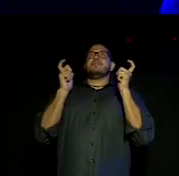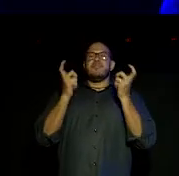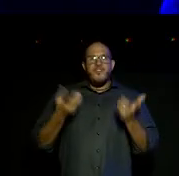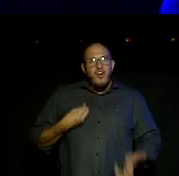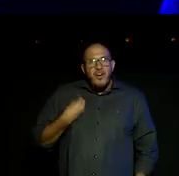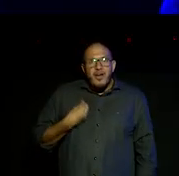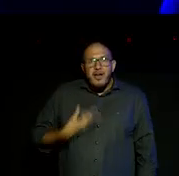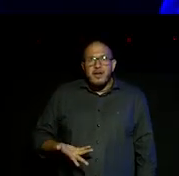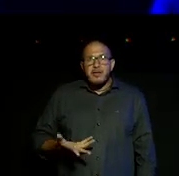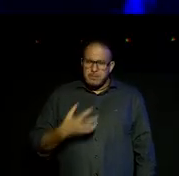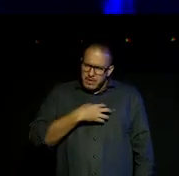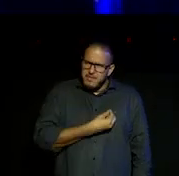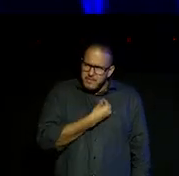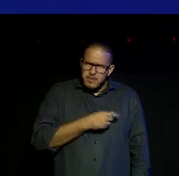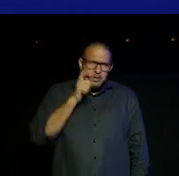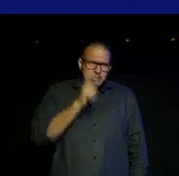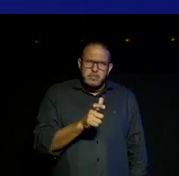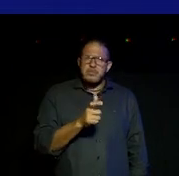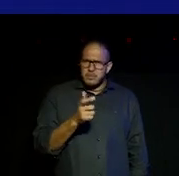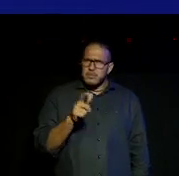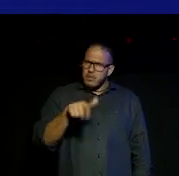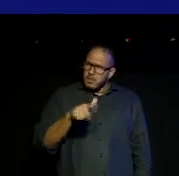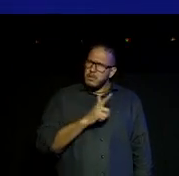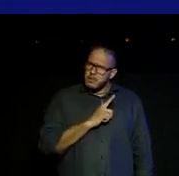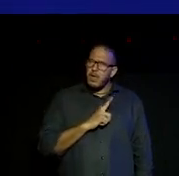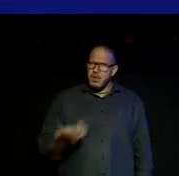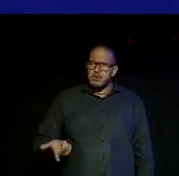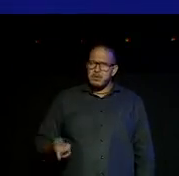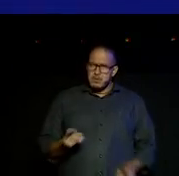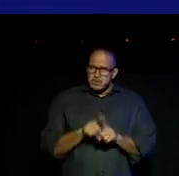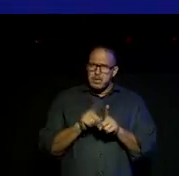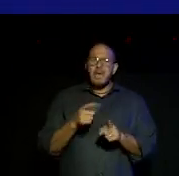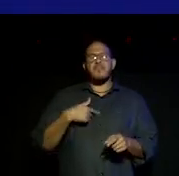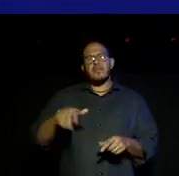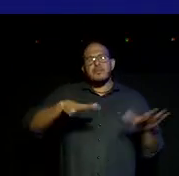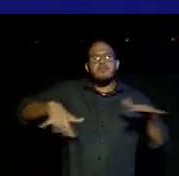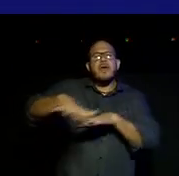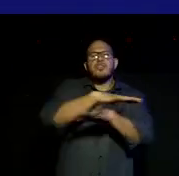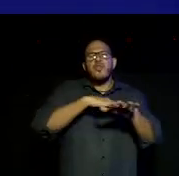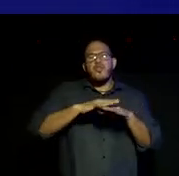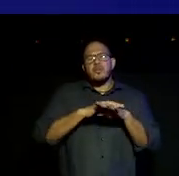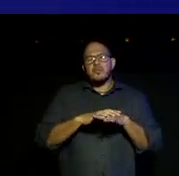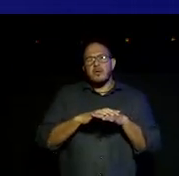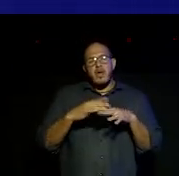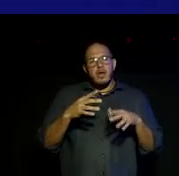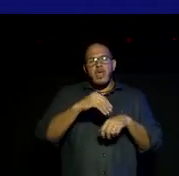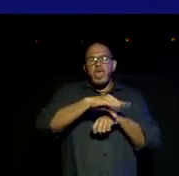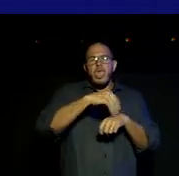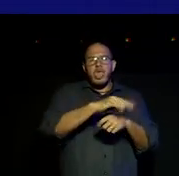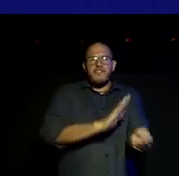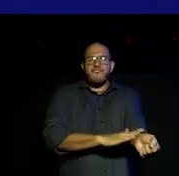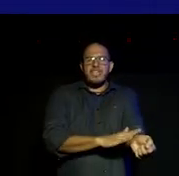para dentro da vida. E a vida é interessante. Os vícios e os comodismos que introduzimos dentro dela é